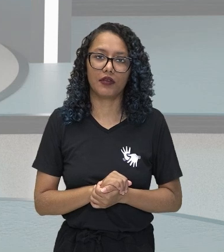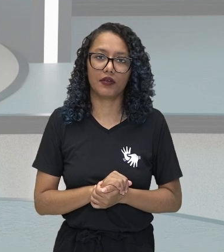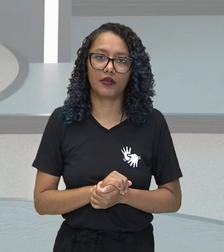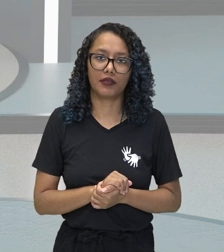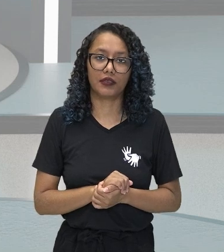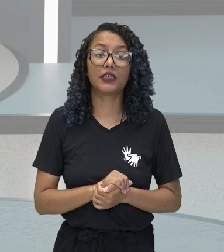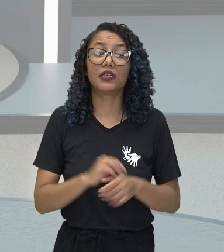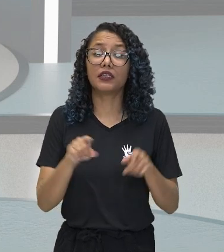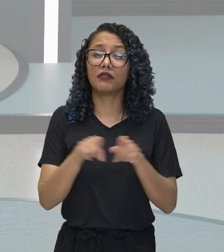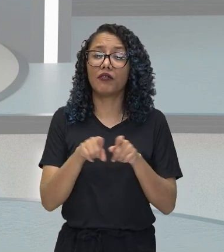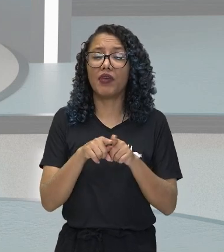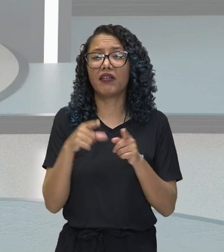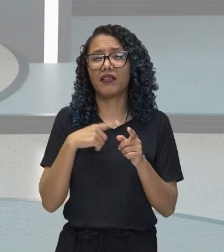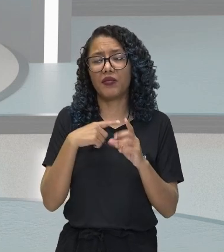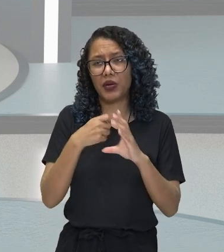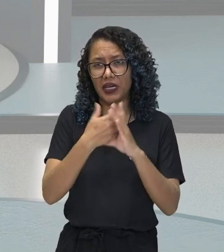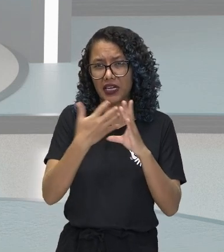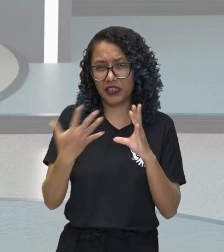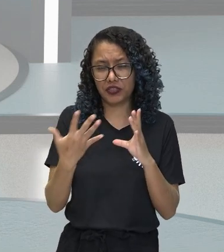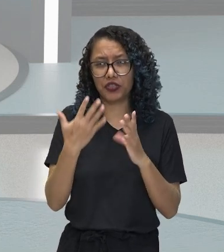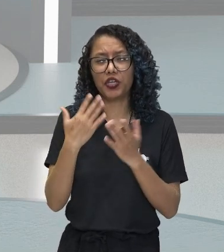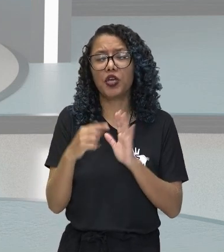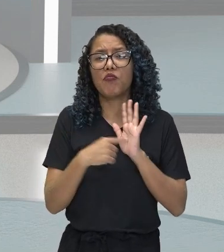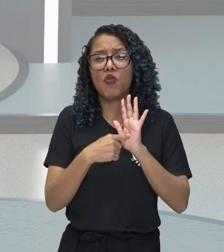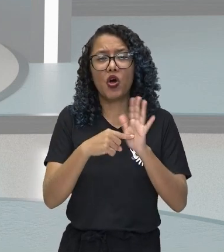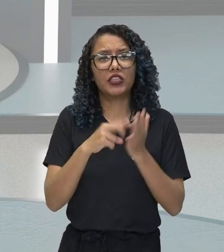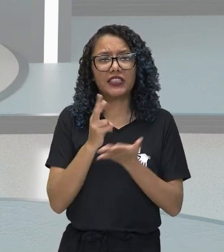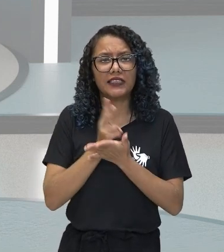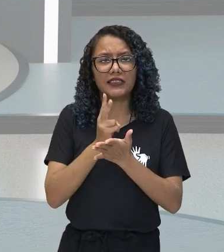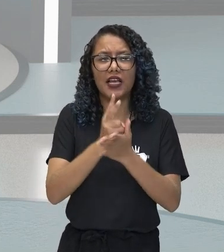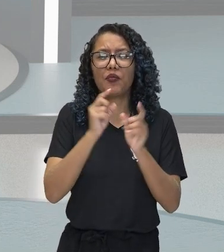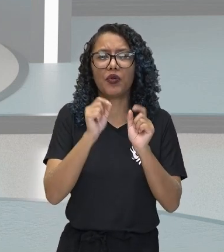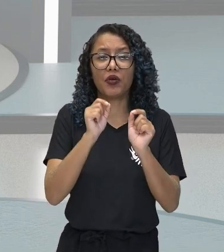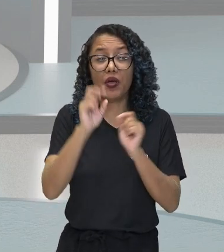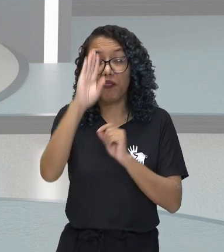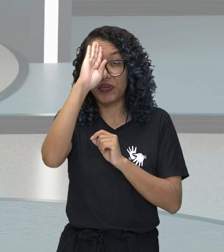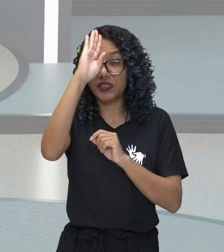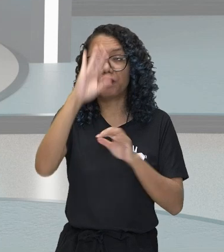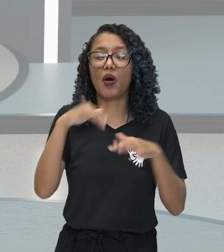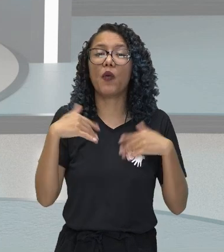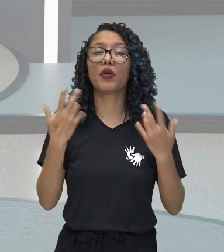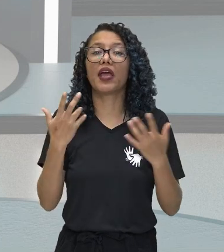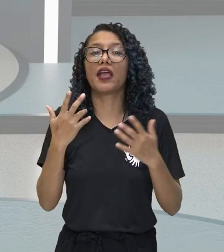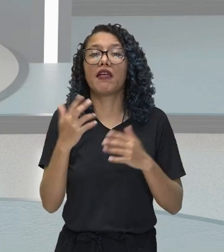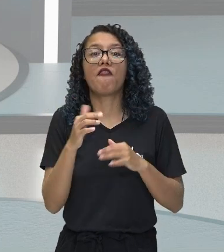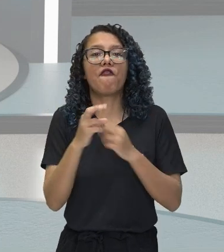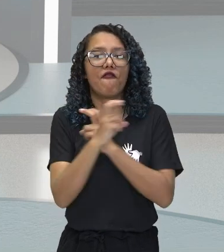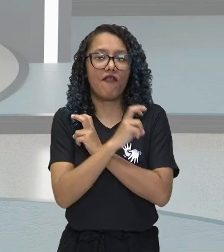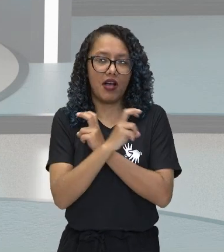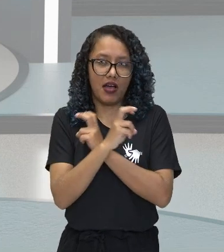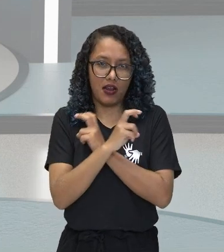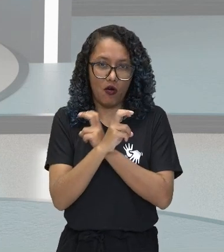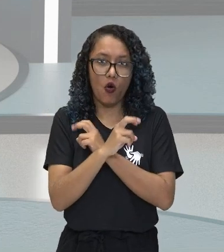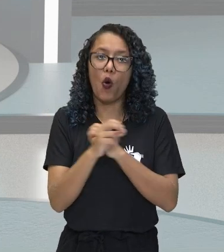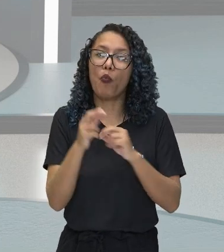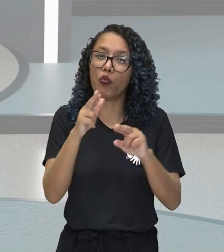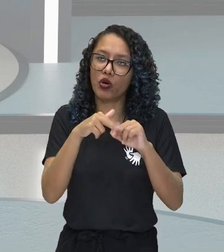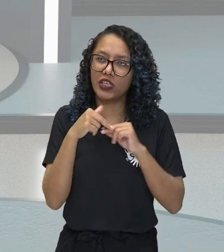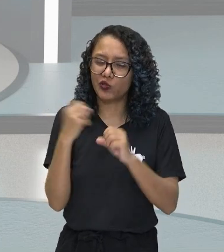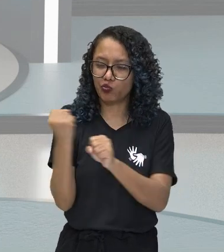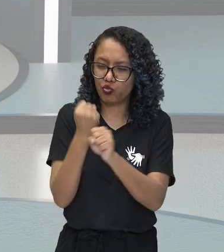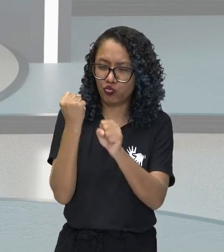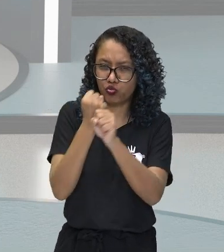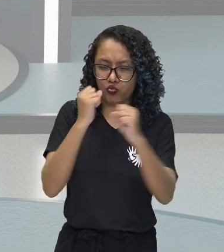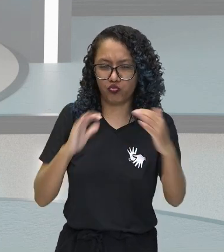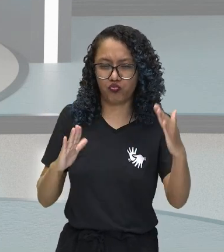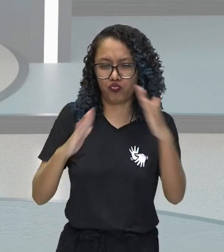muito característicos, sempre deixando a imagem do faraó, sempre, né, em tamanho maior para trazer essa imponência. Então a